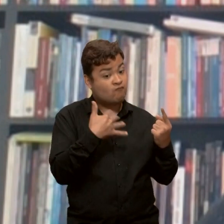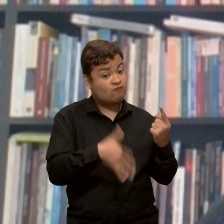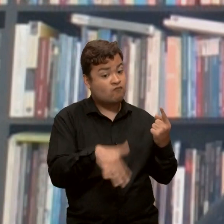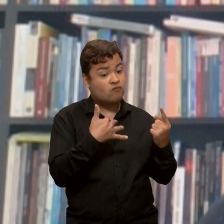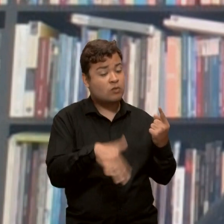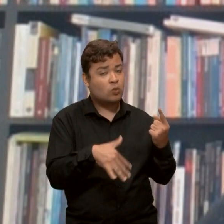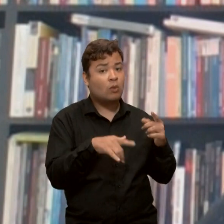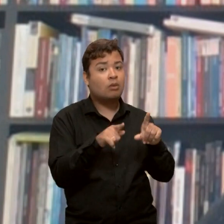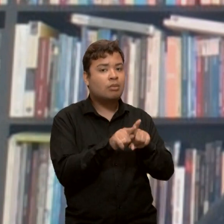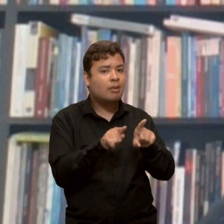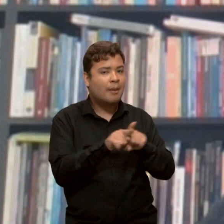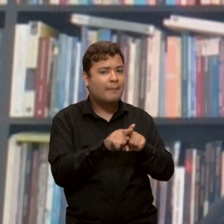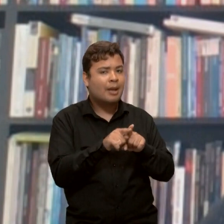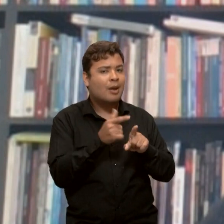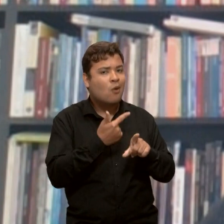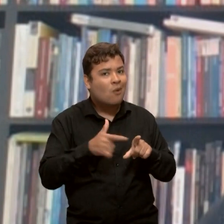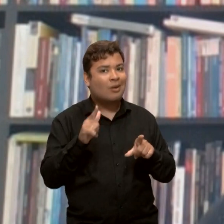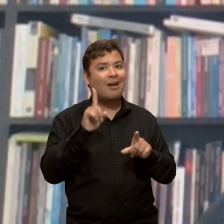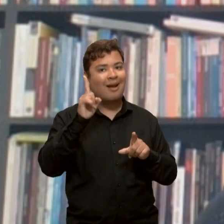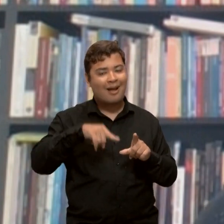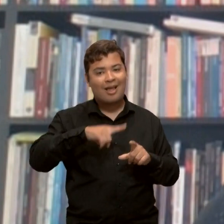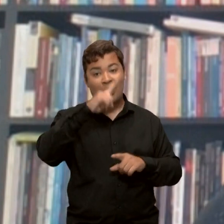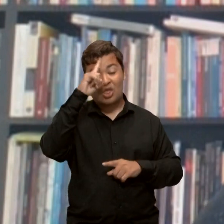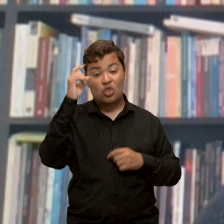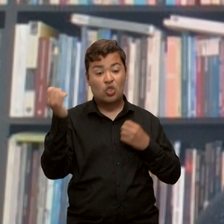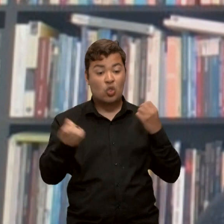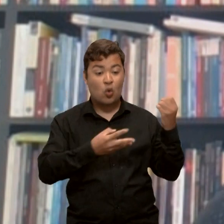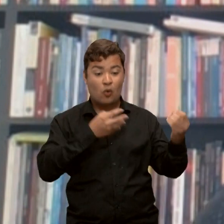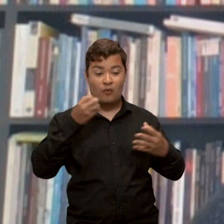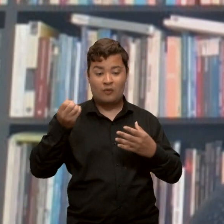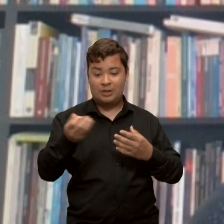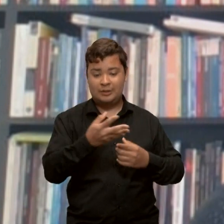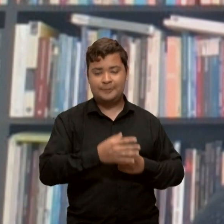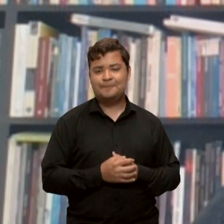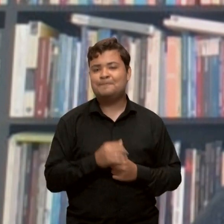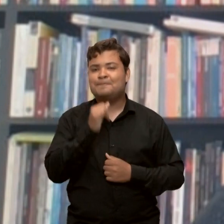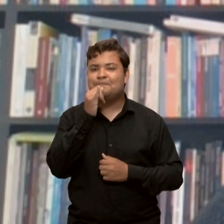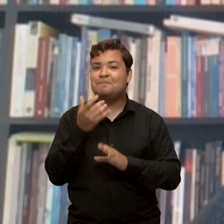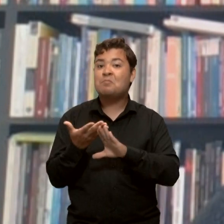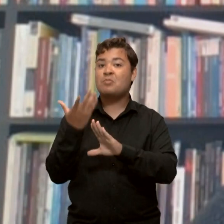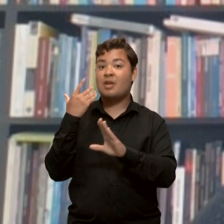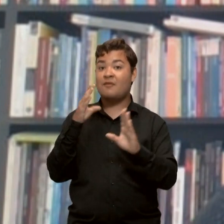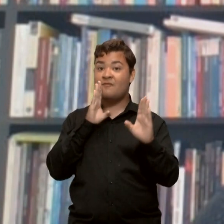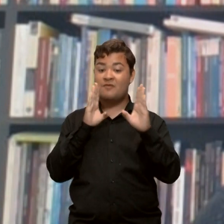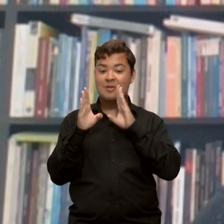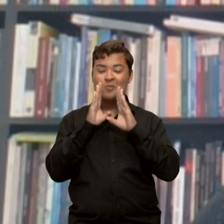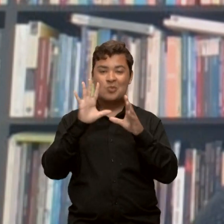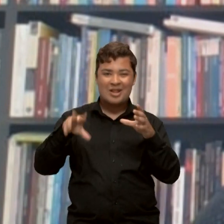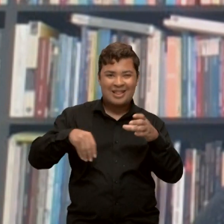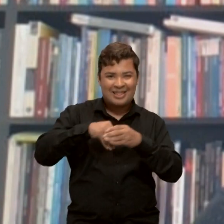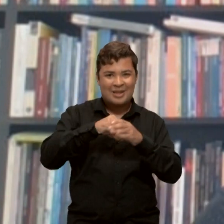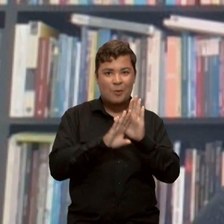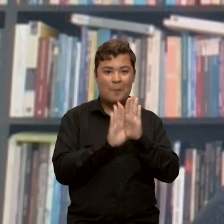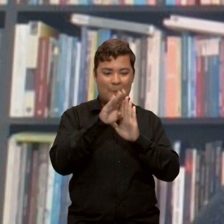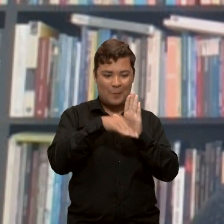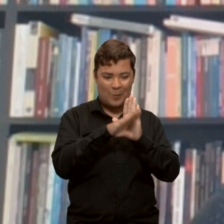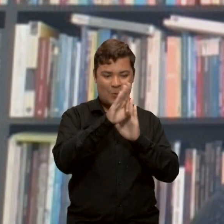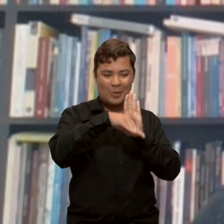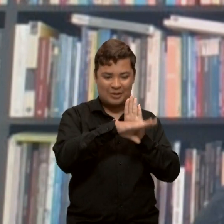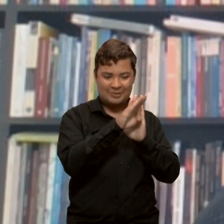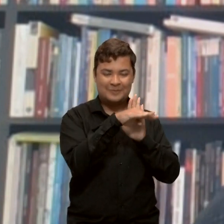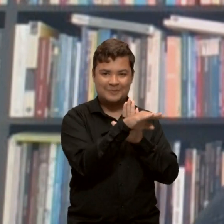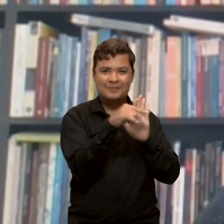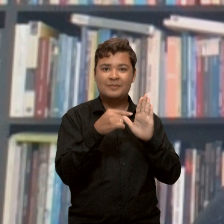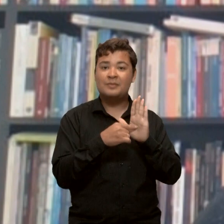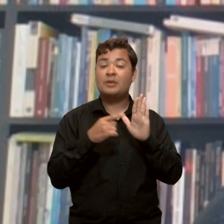da inovação, né? Então, se a gente pensa, né? Quando o Facebook estreou na Bolsa de Valores, no mercado, né? Teve o valor de